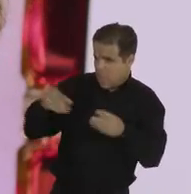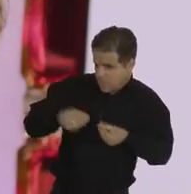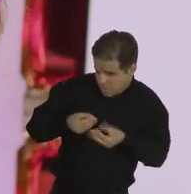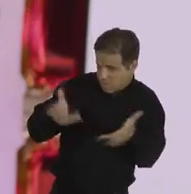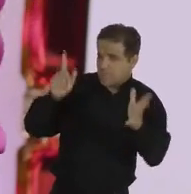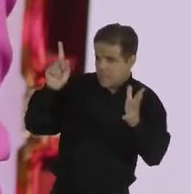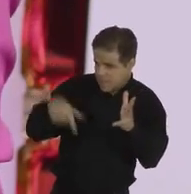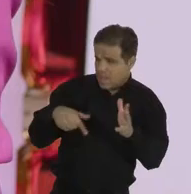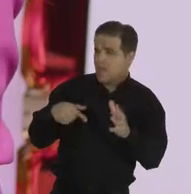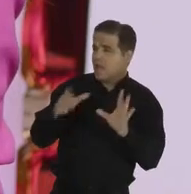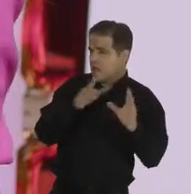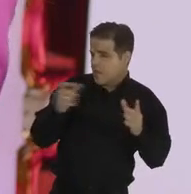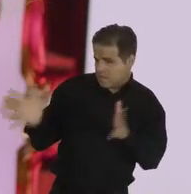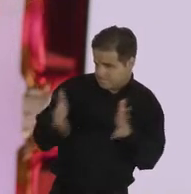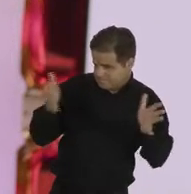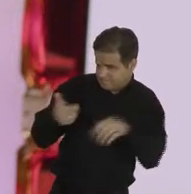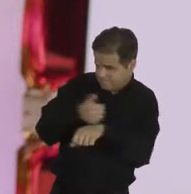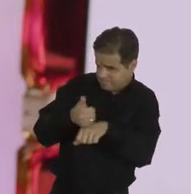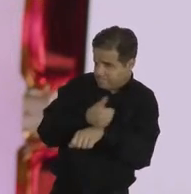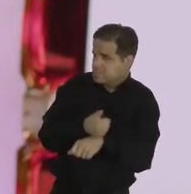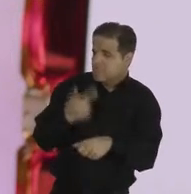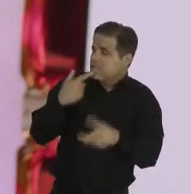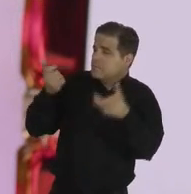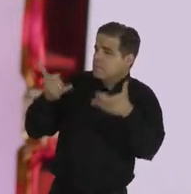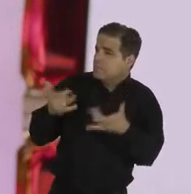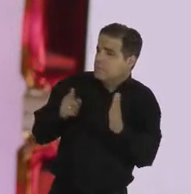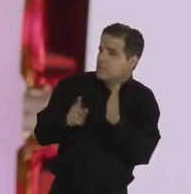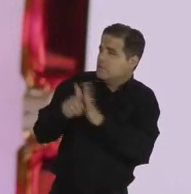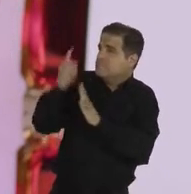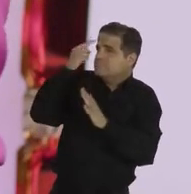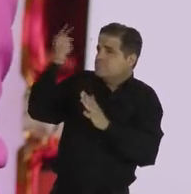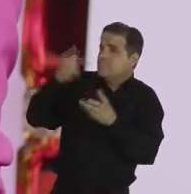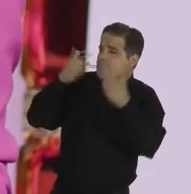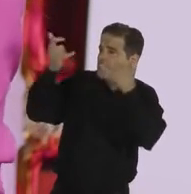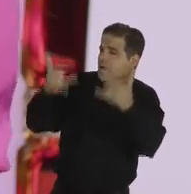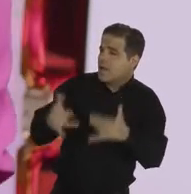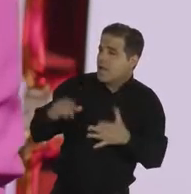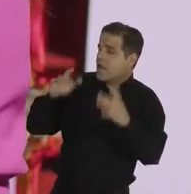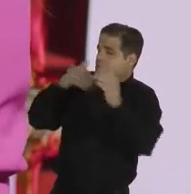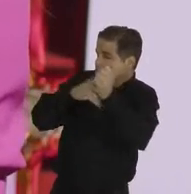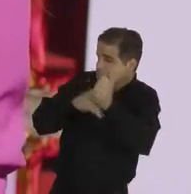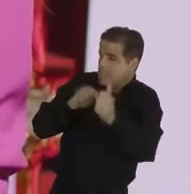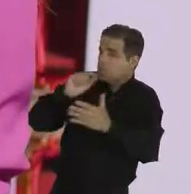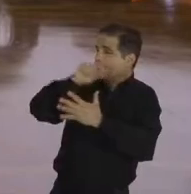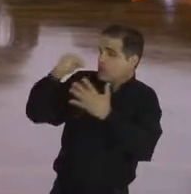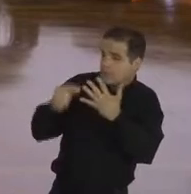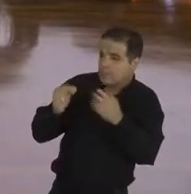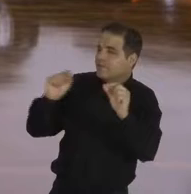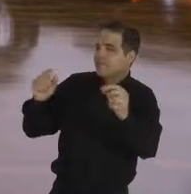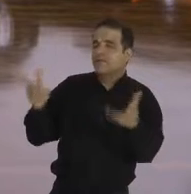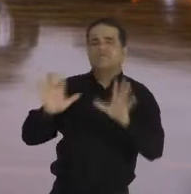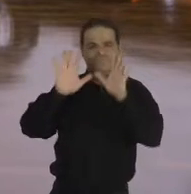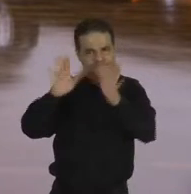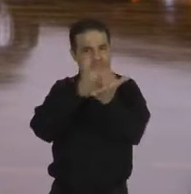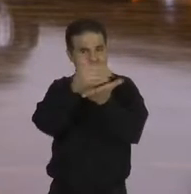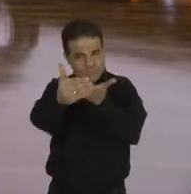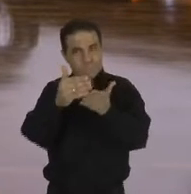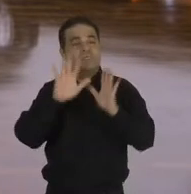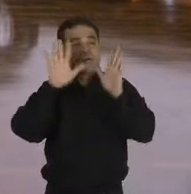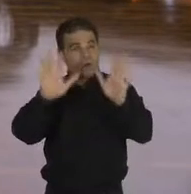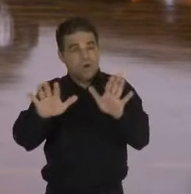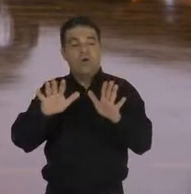lançamento dessa linha profissional que você pode contar para a gente é você pode revelar todos os segredos para gente hoje para começar